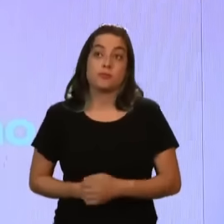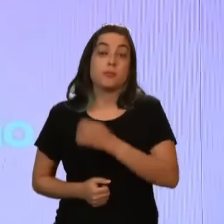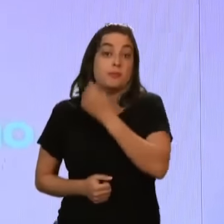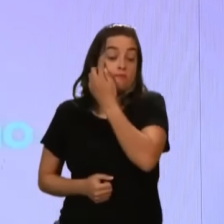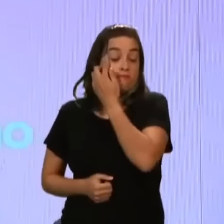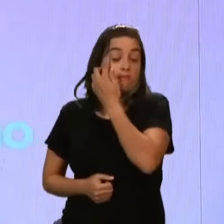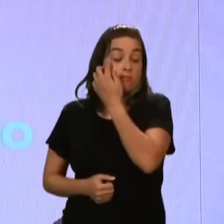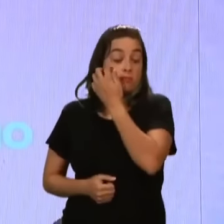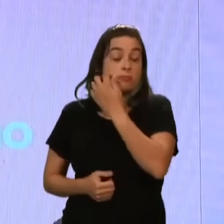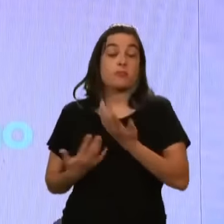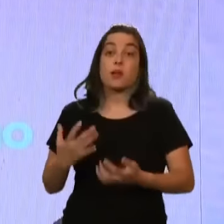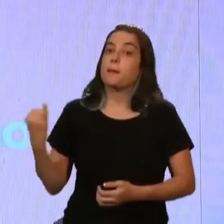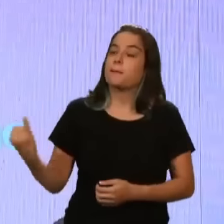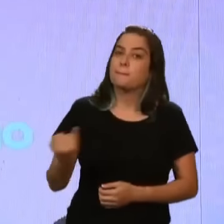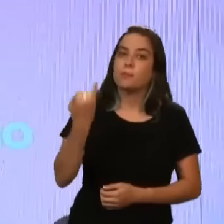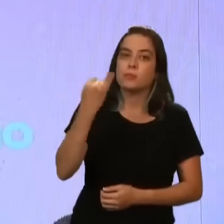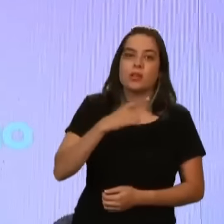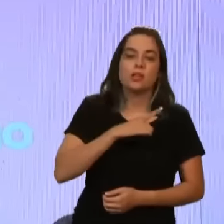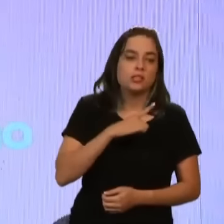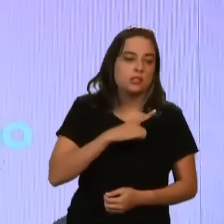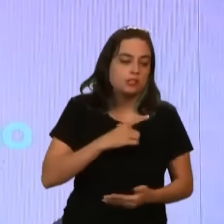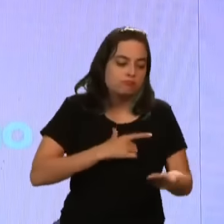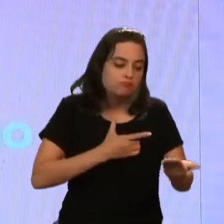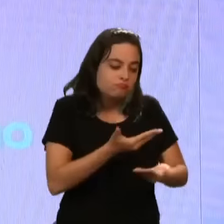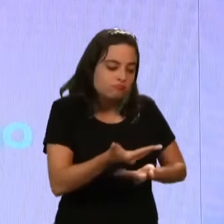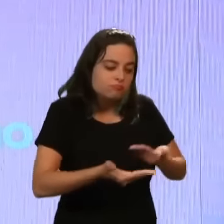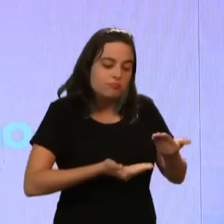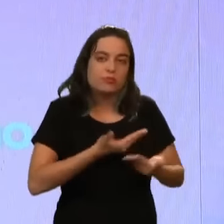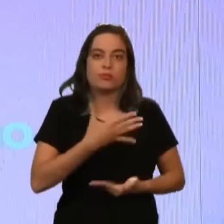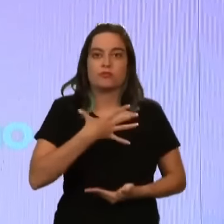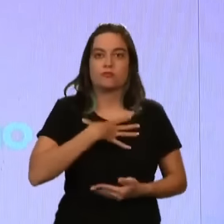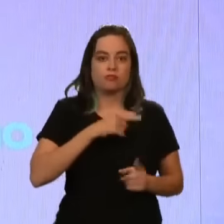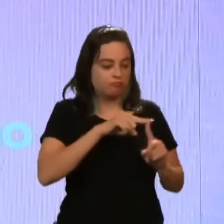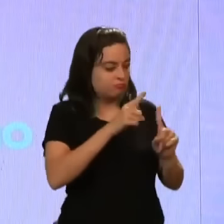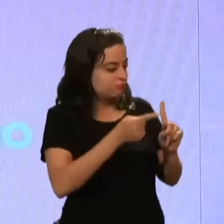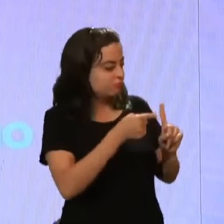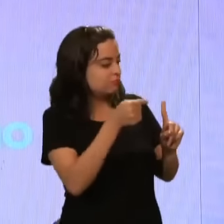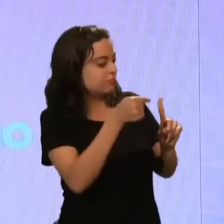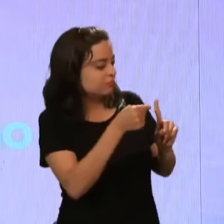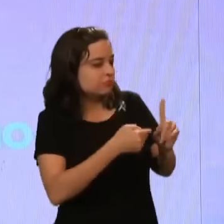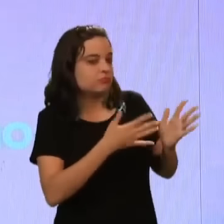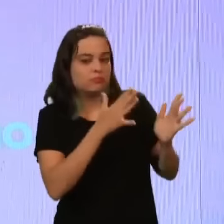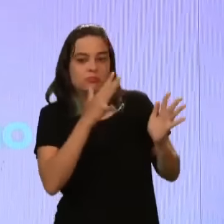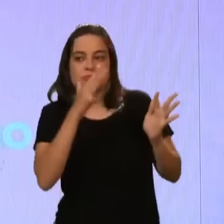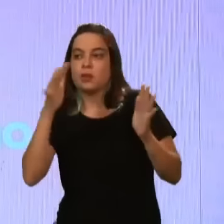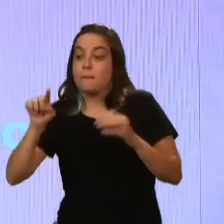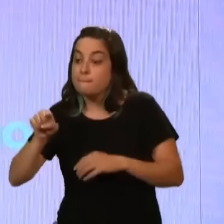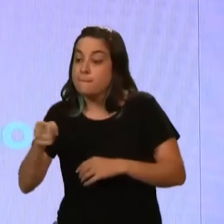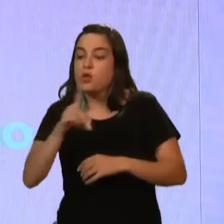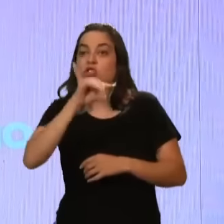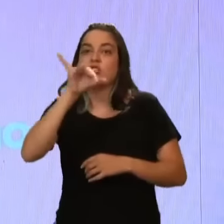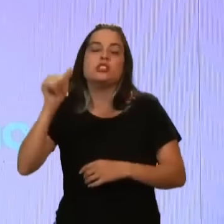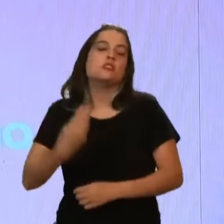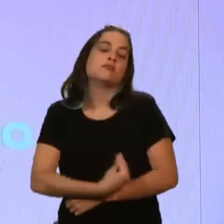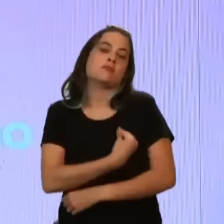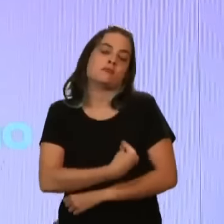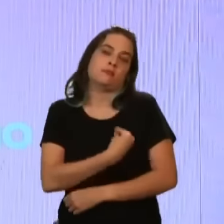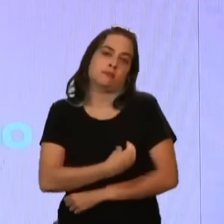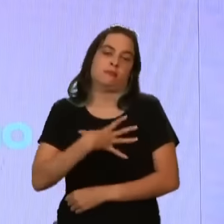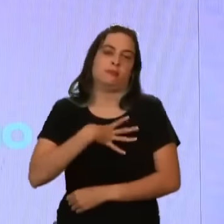Veja a importância da interação desde o ventre até completar os primeiros 1000 dias de vida do seu